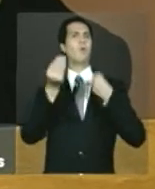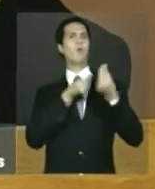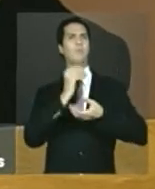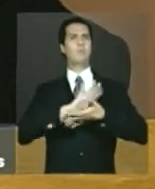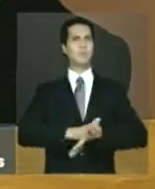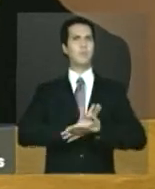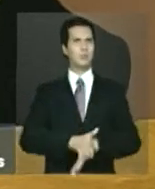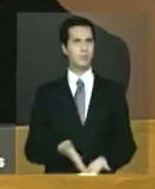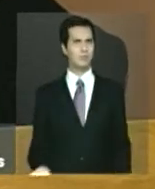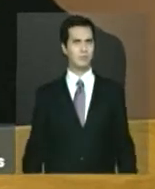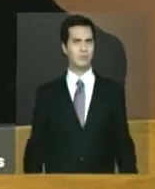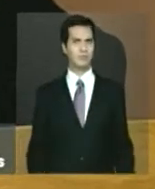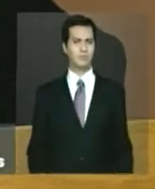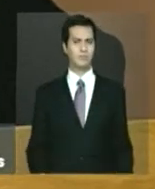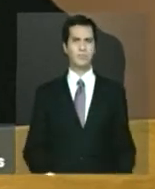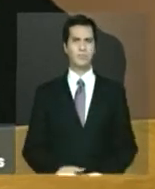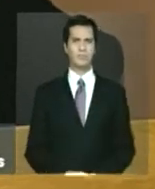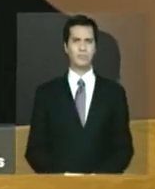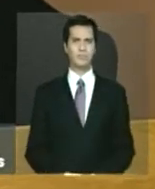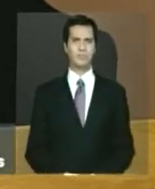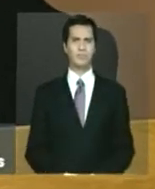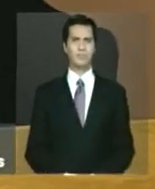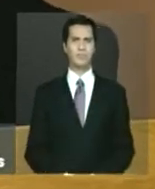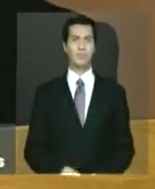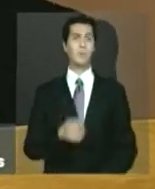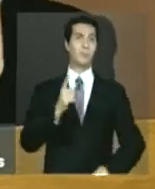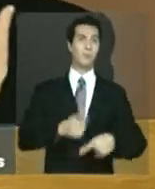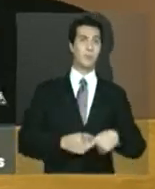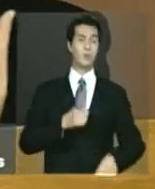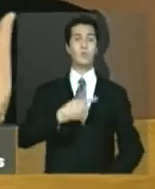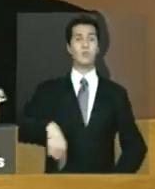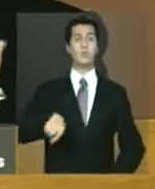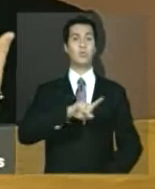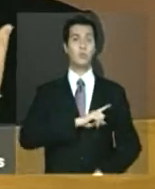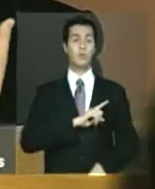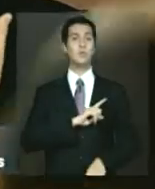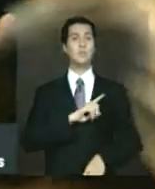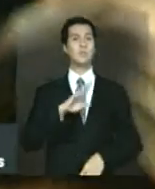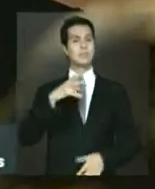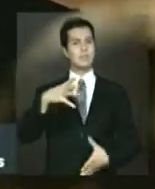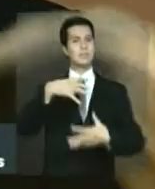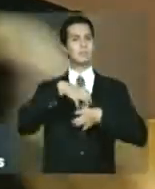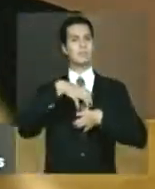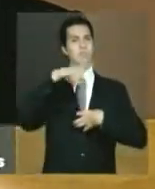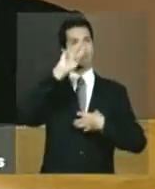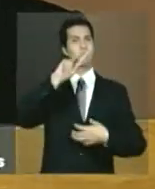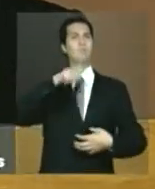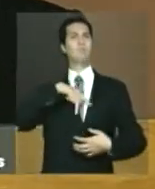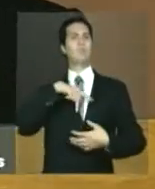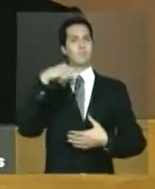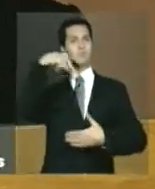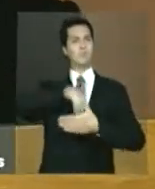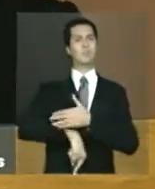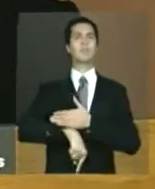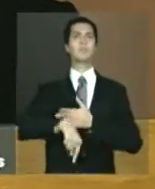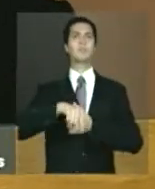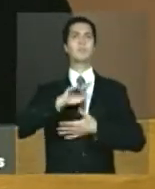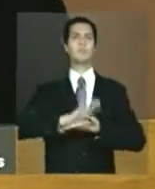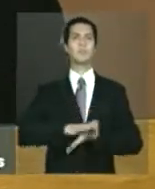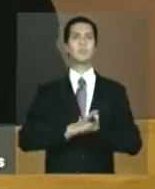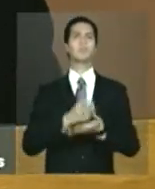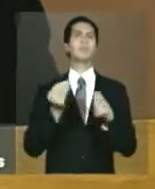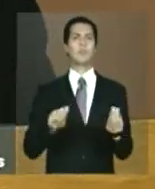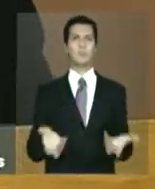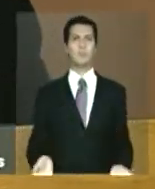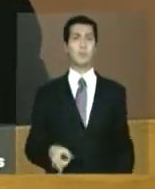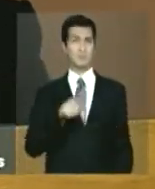preconceitos porque só à medida que nós olharmos para de frente para os nossos próprios preconceitos é assim você tem